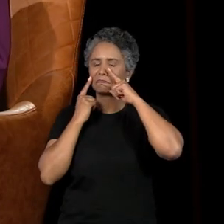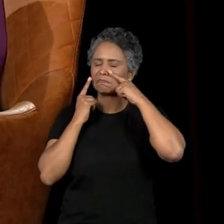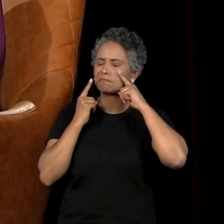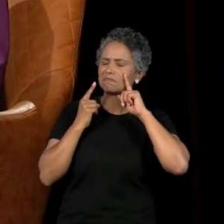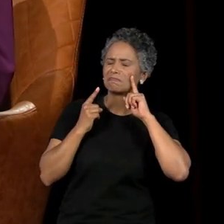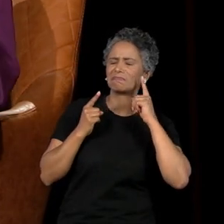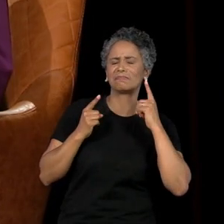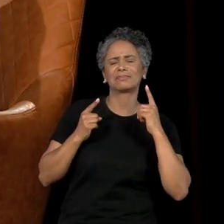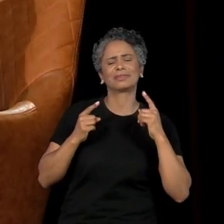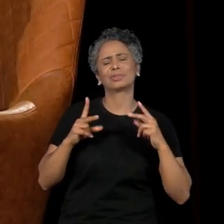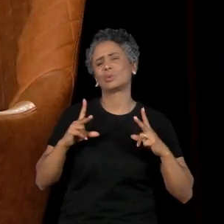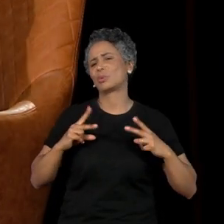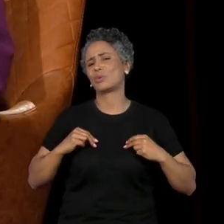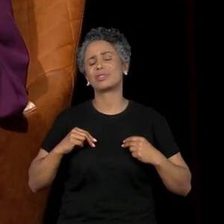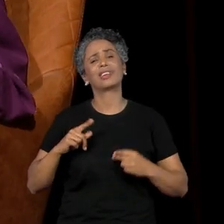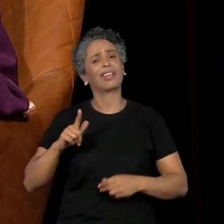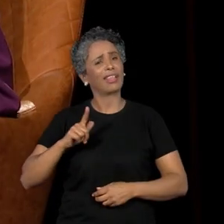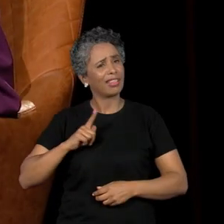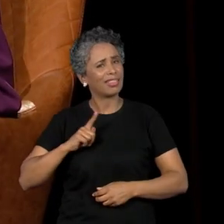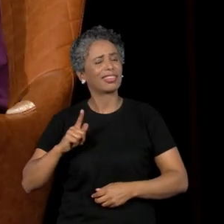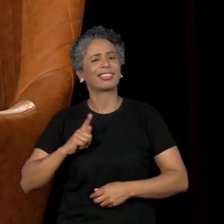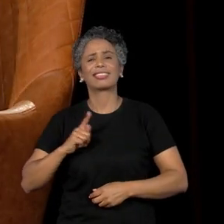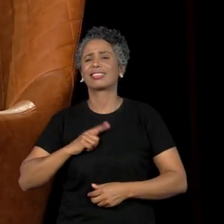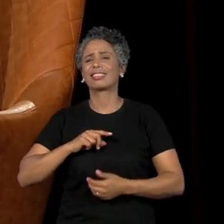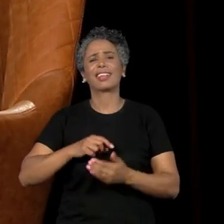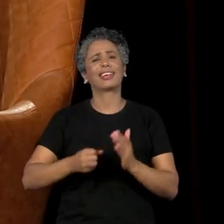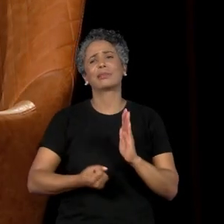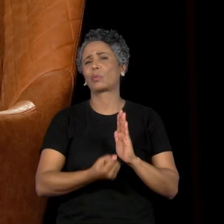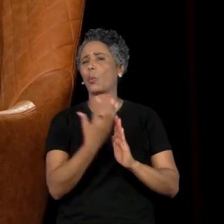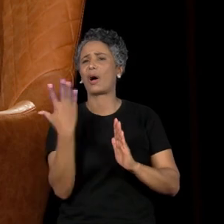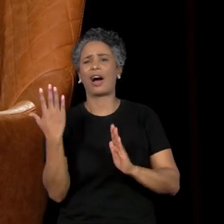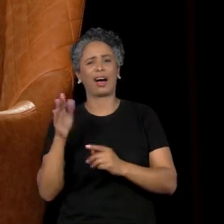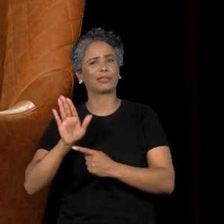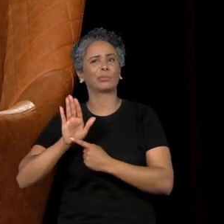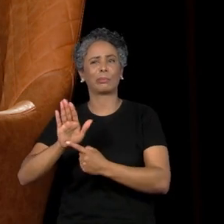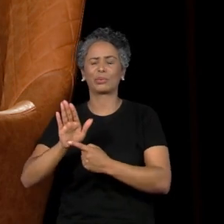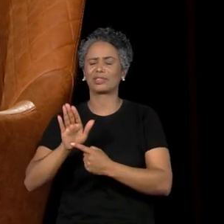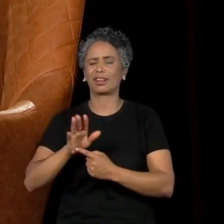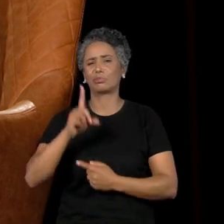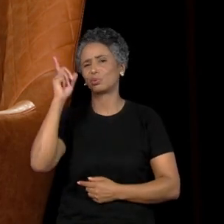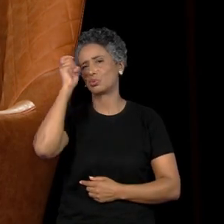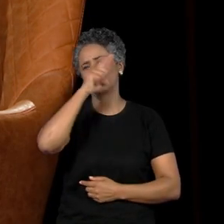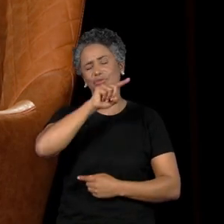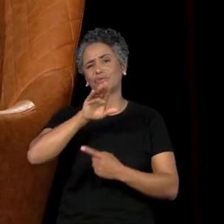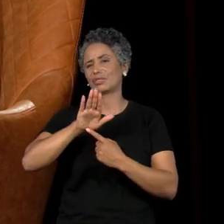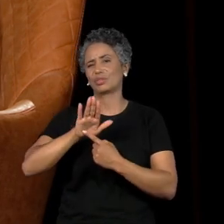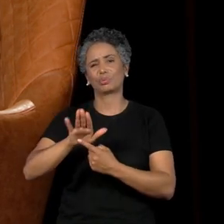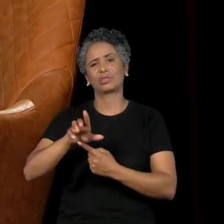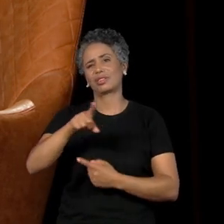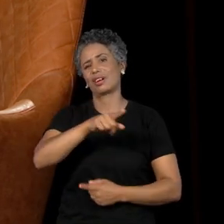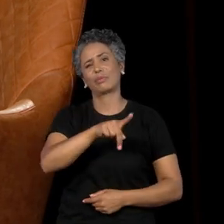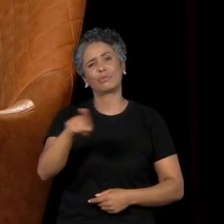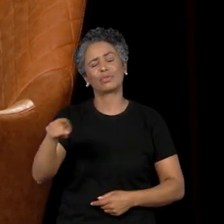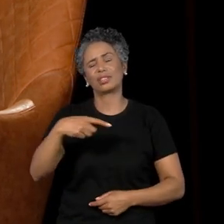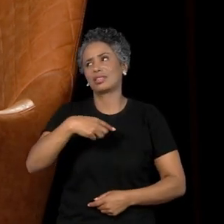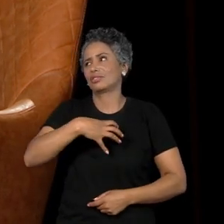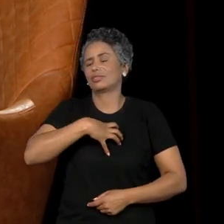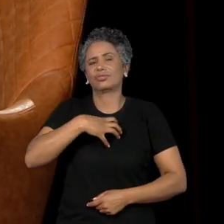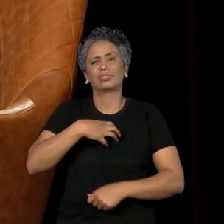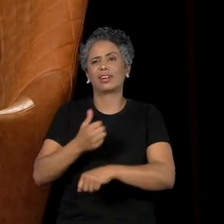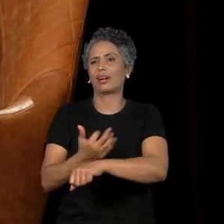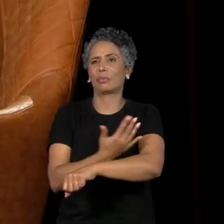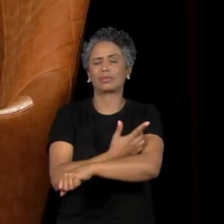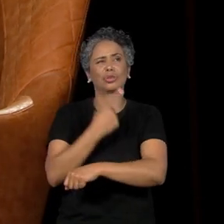Temos muitos documentários, mas como isso é impossível, impossível. Essa porcaria de choro, choro, de